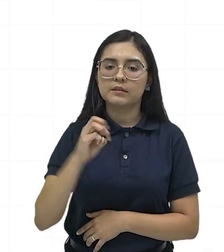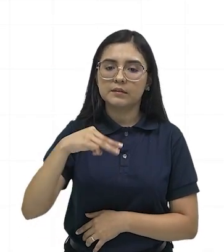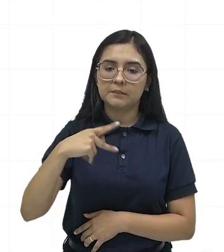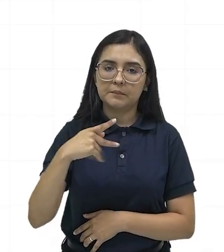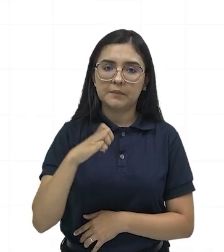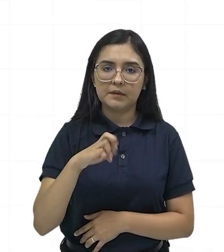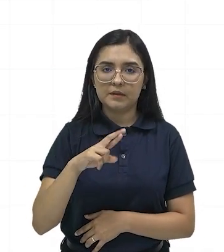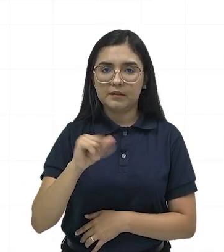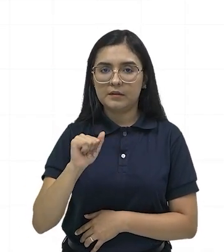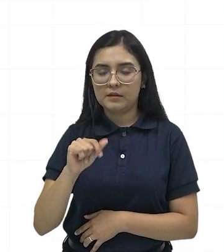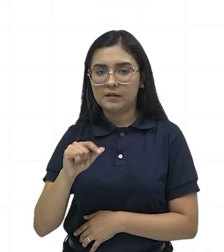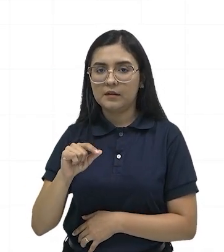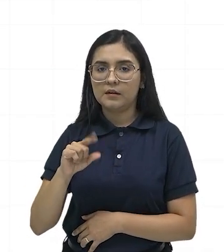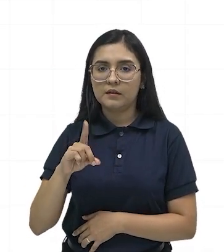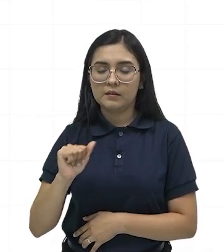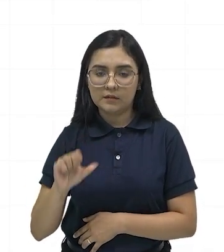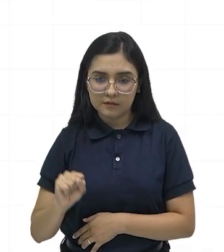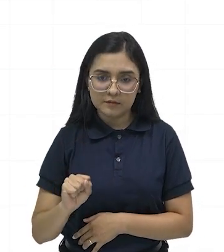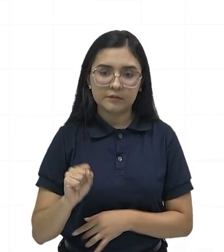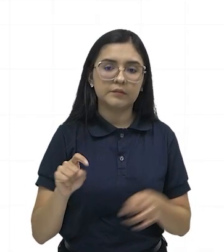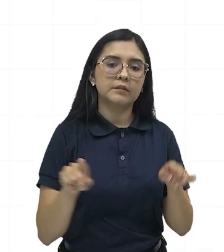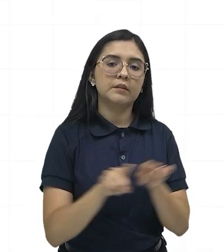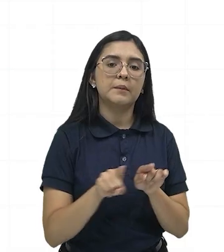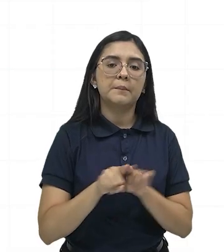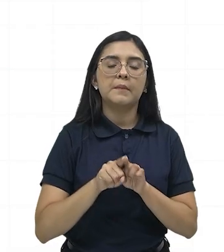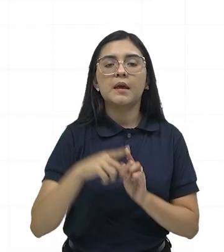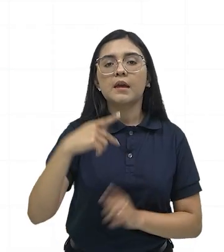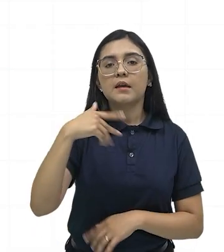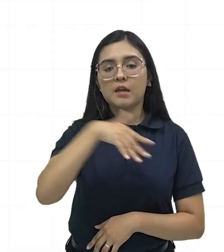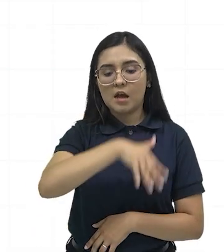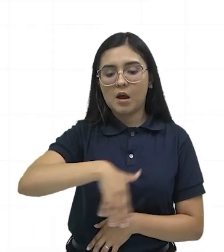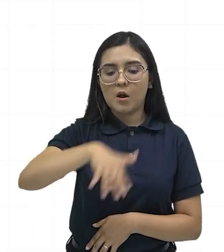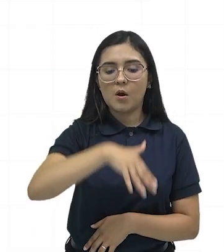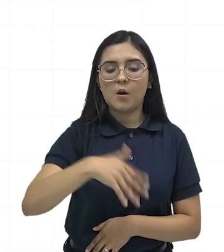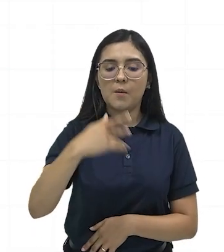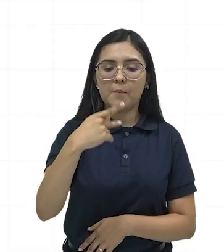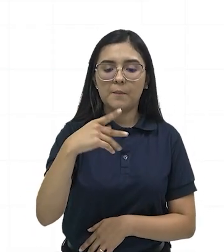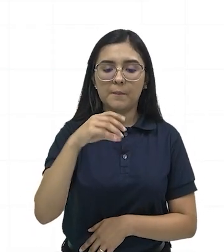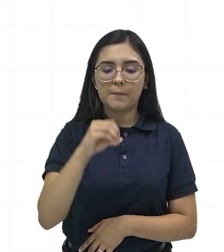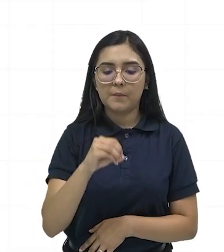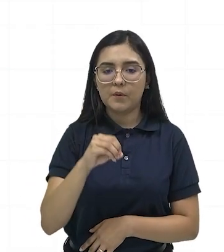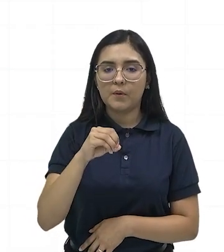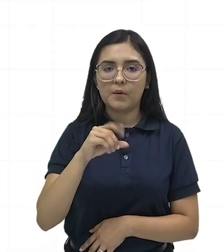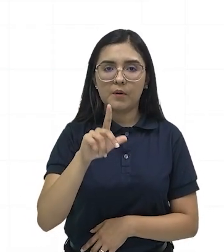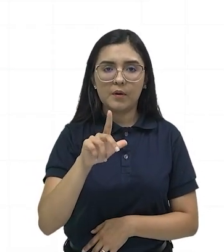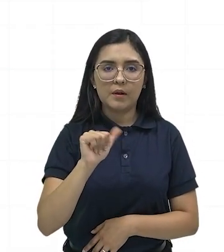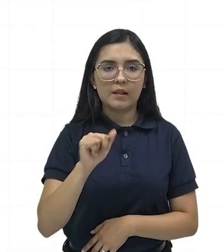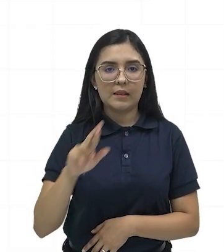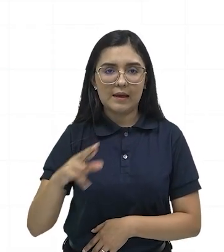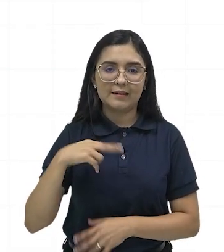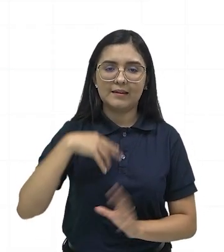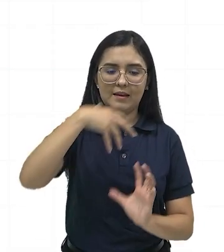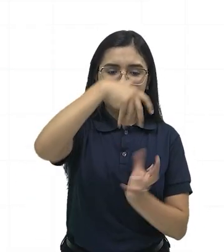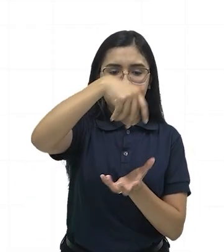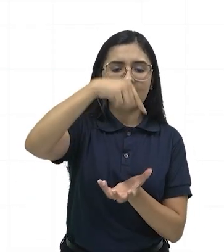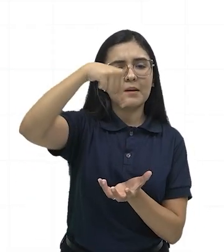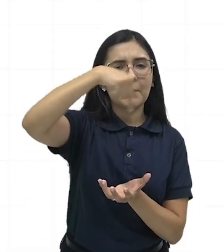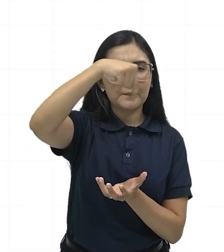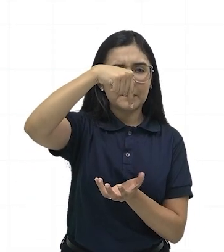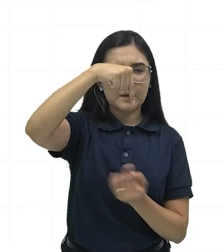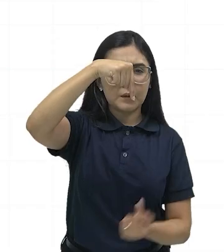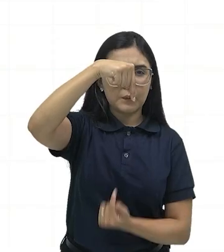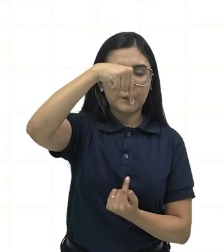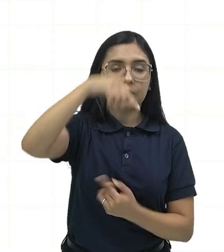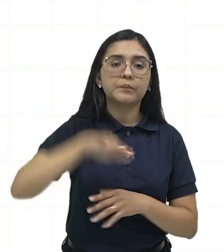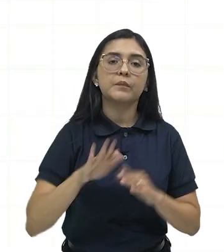estarão localizadas, e a zona polar entre os círculos polares e os polos, né? E aí, para que a